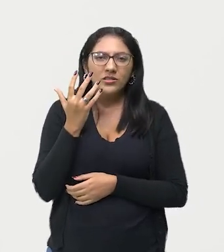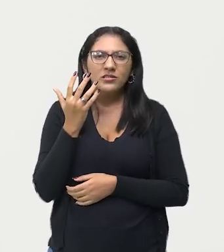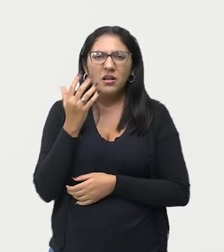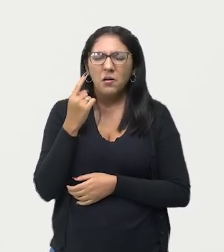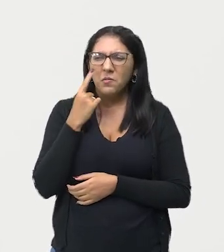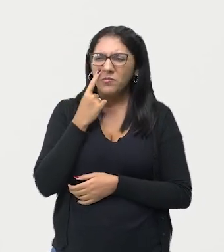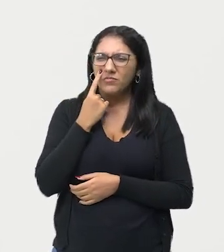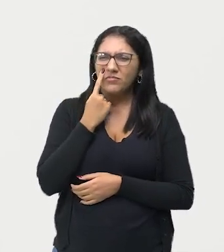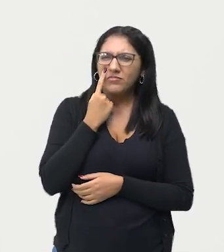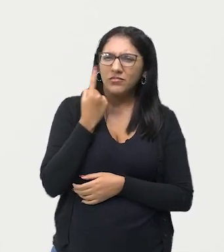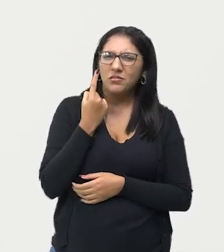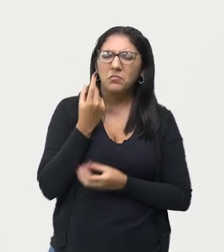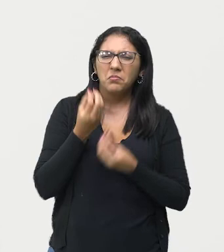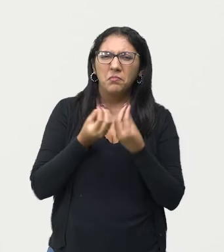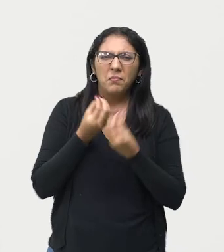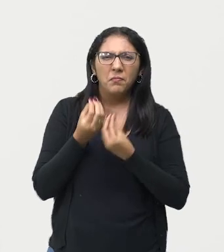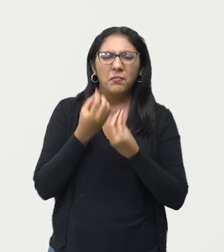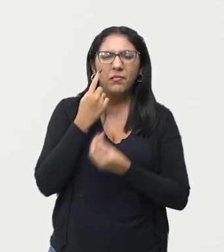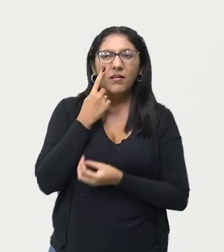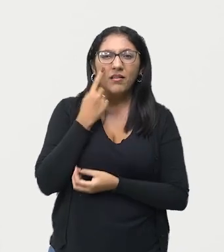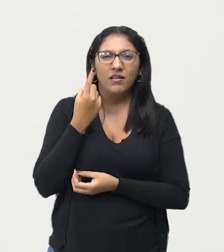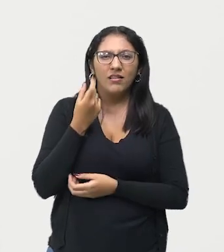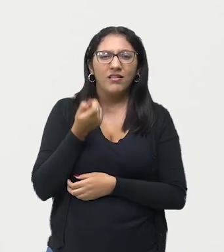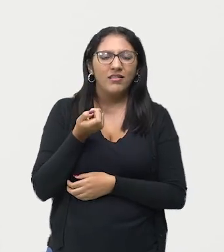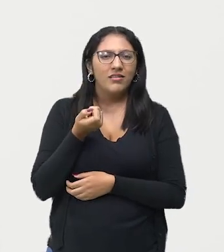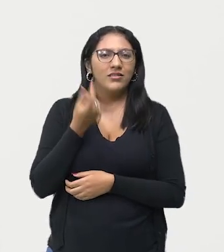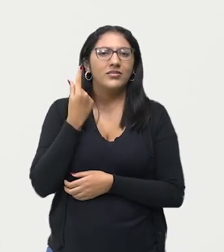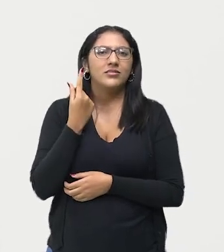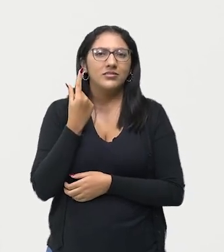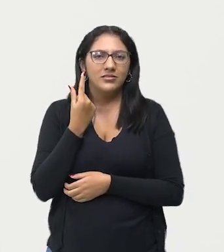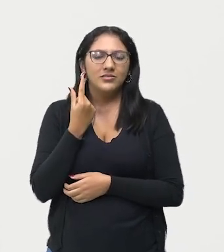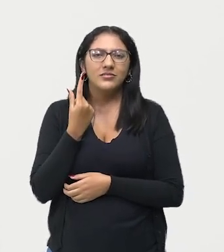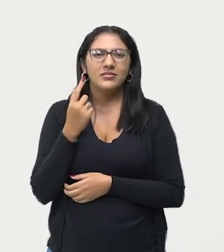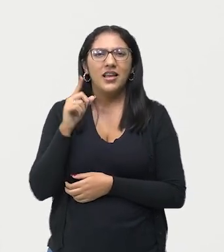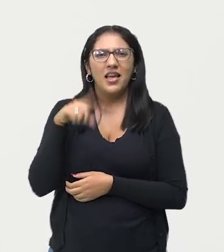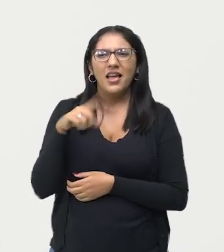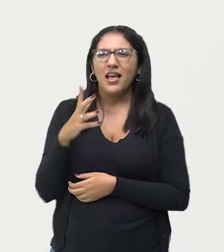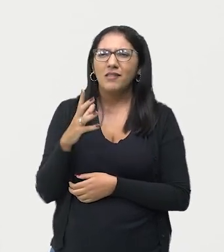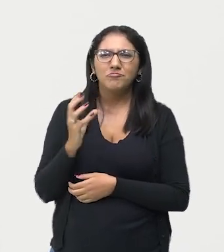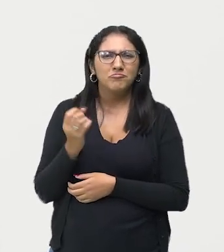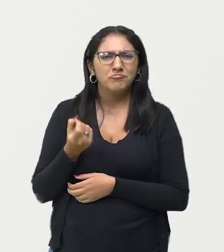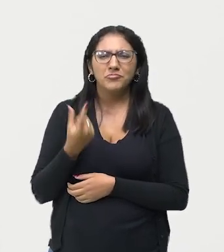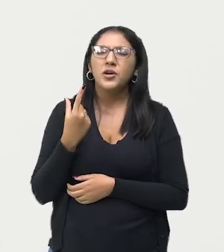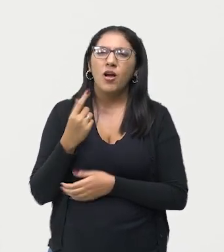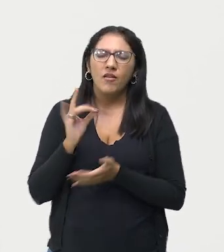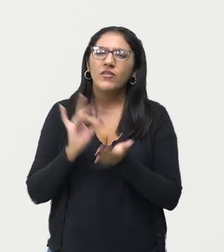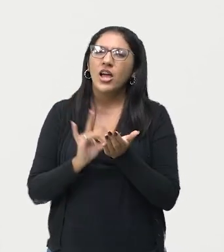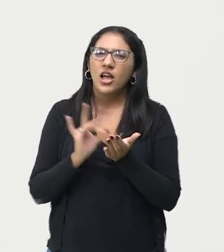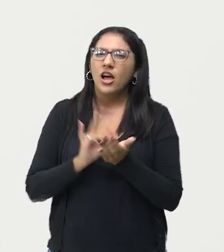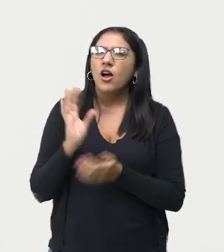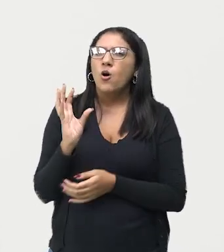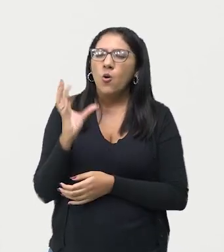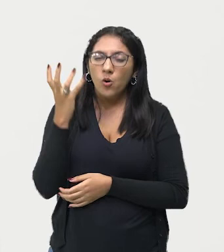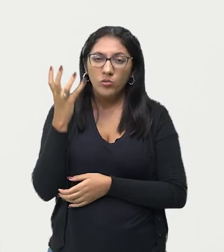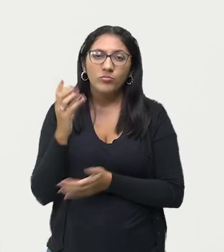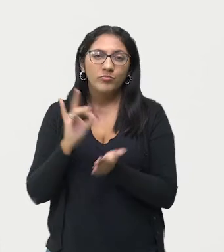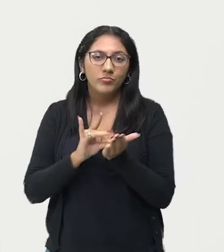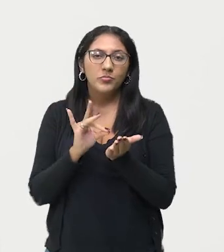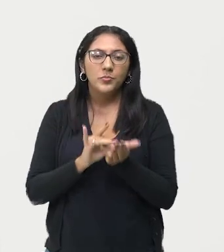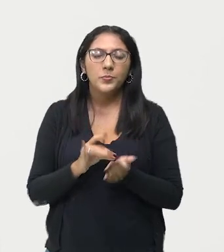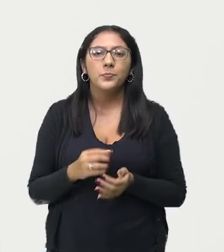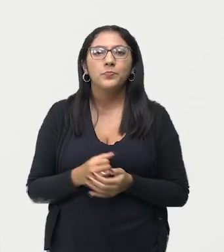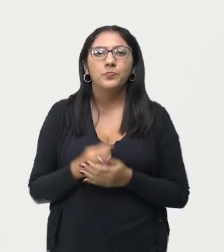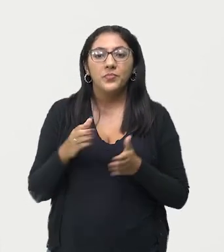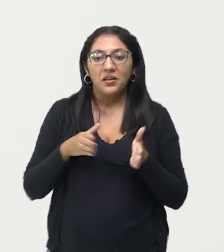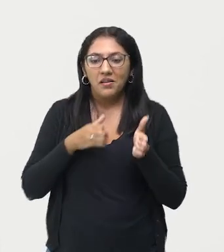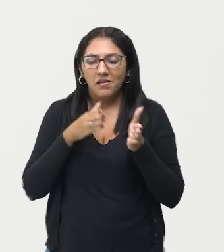cena, vão notar ali que isso efetivamente ocorreu. Então é um fato. E